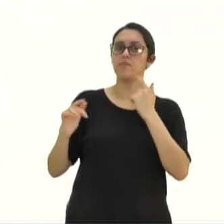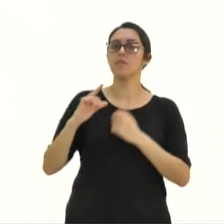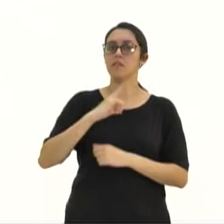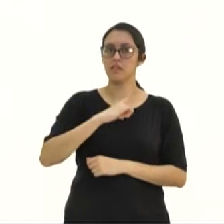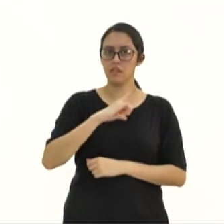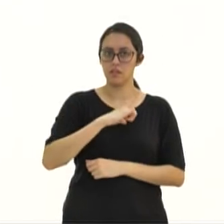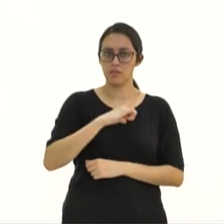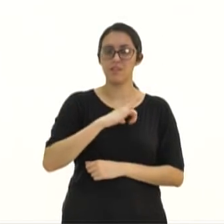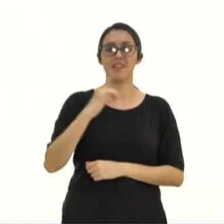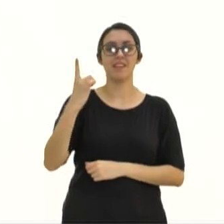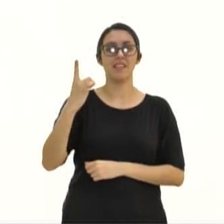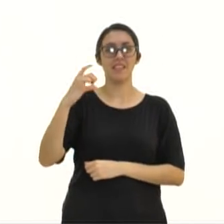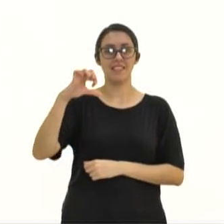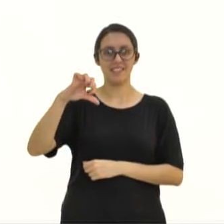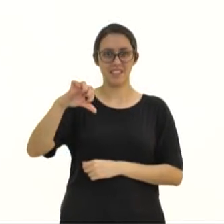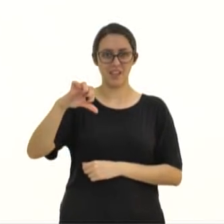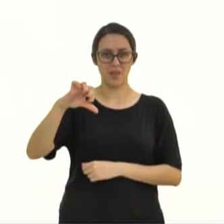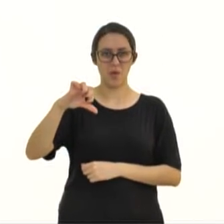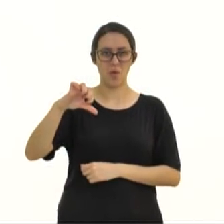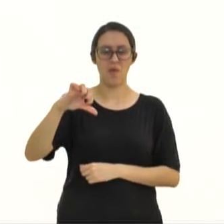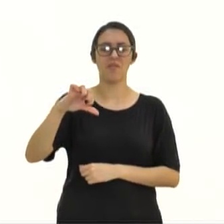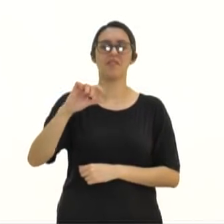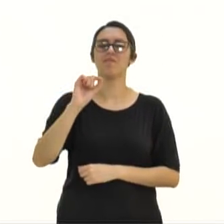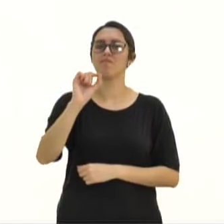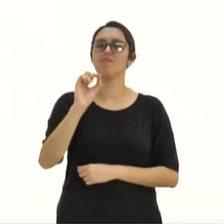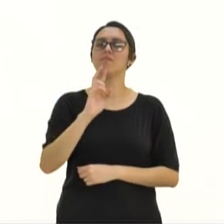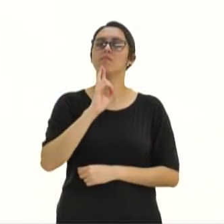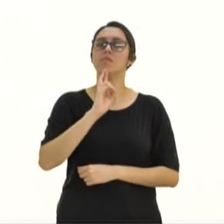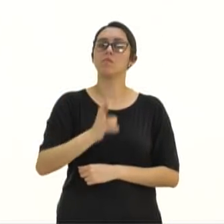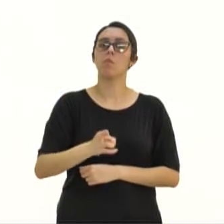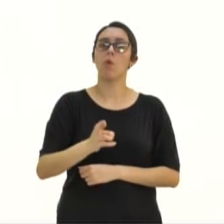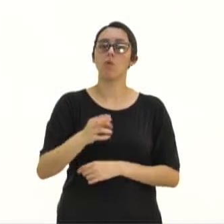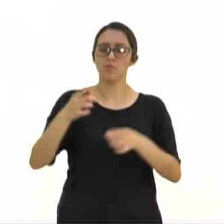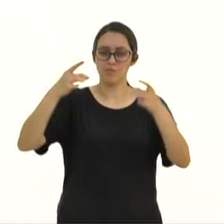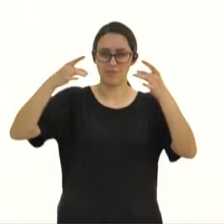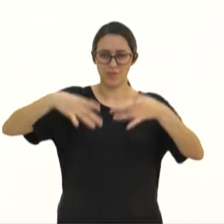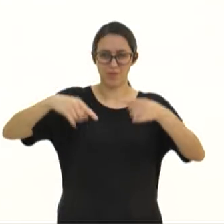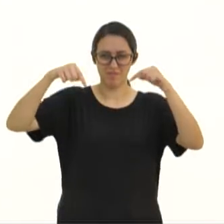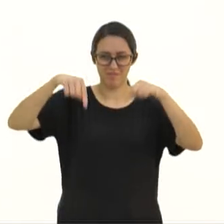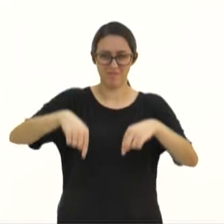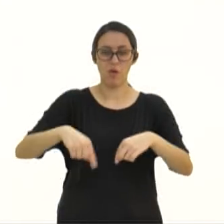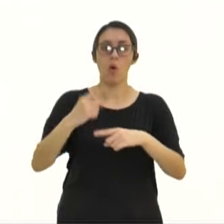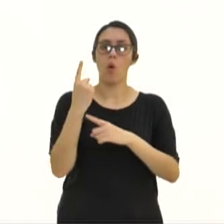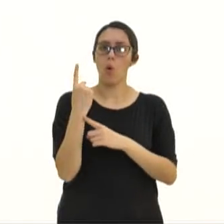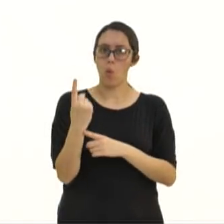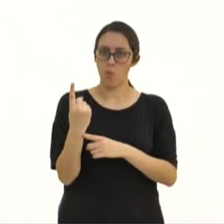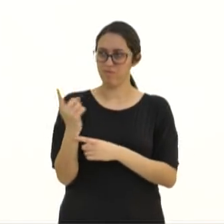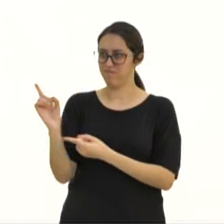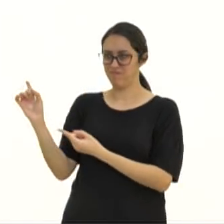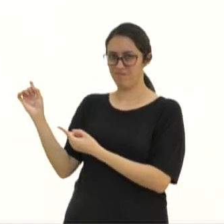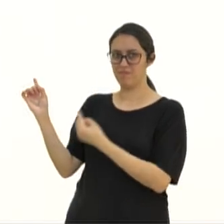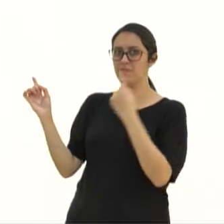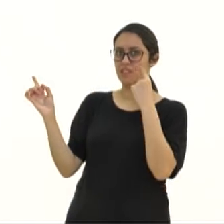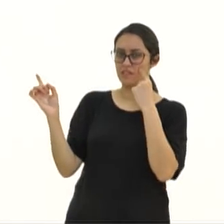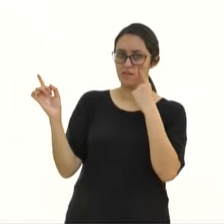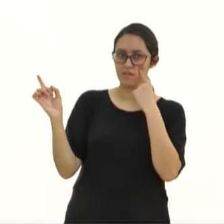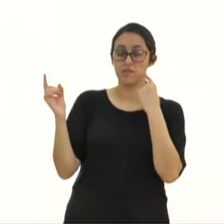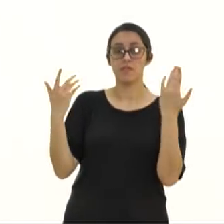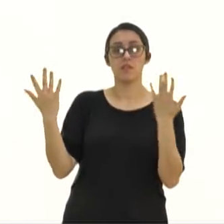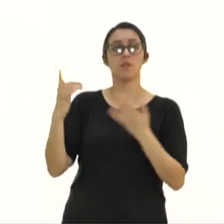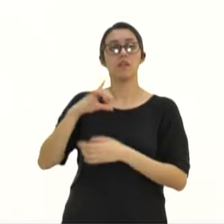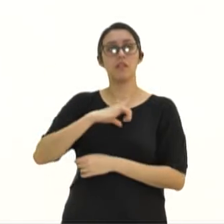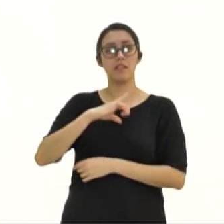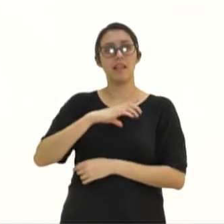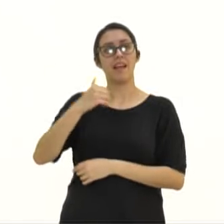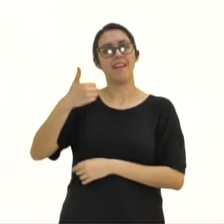9, 19 no tabuado 2 dá 9, deu 18, sobrou 1. Vou continuar os centavos, então aqui é 10 centésimo, ou